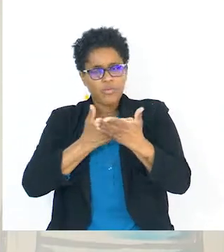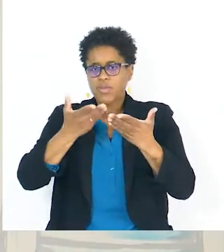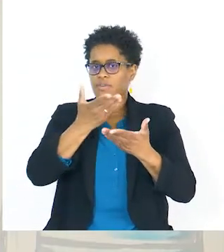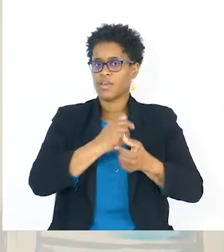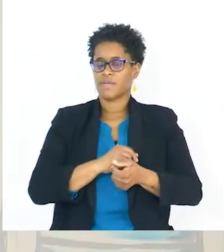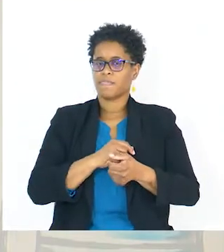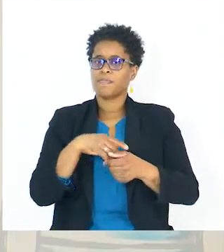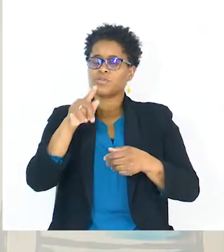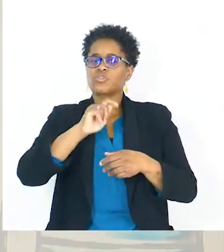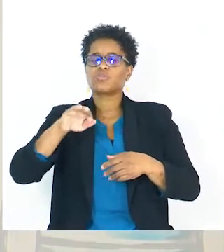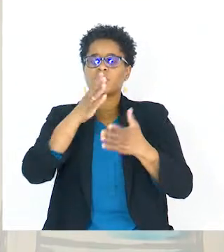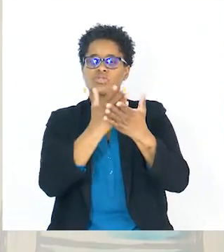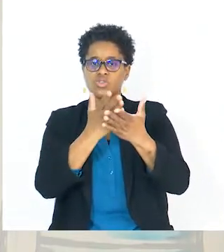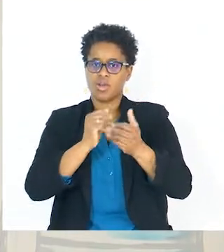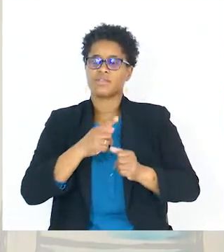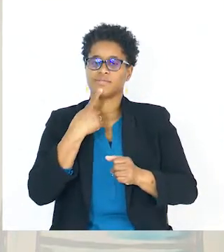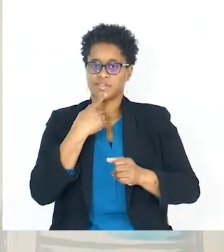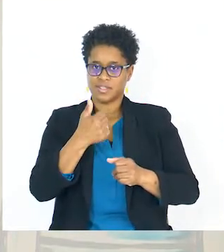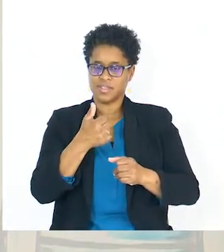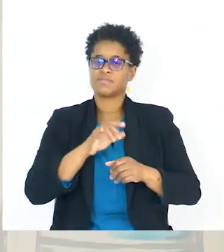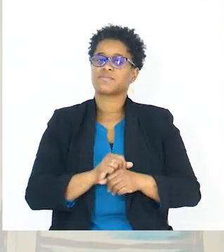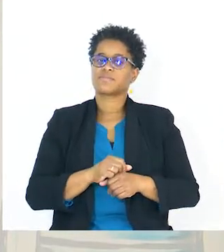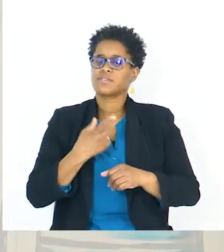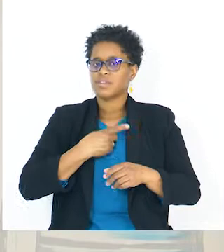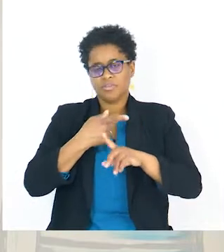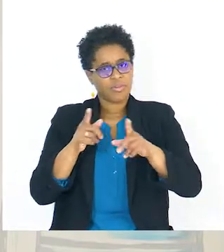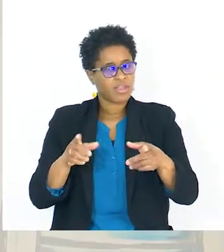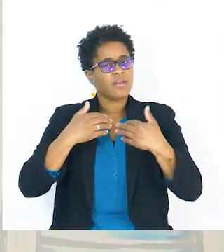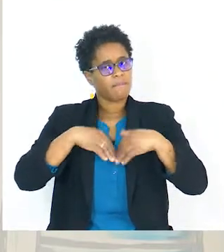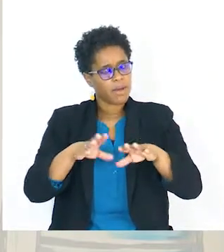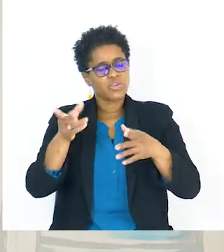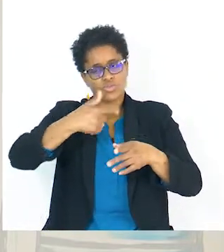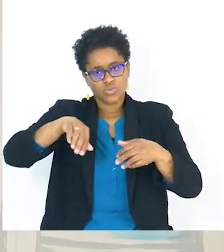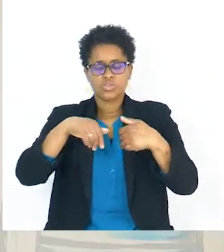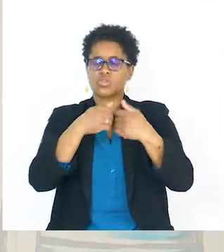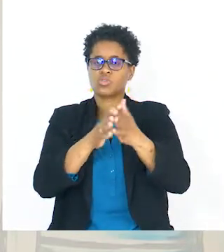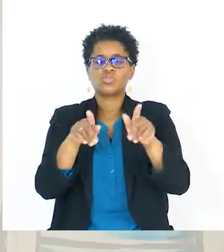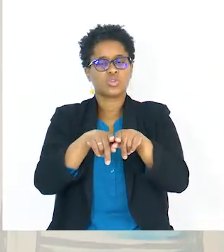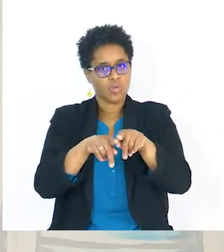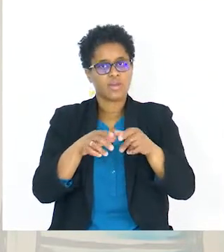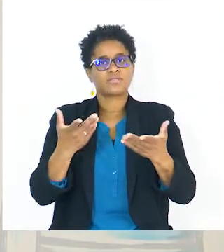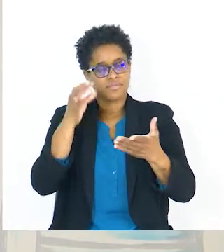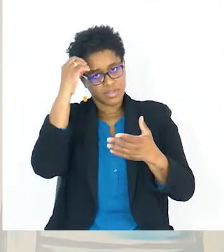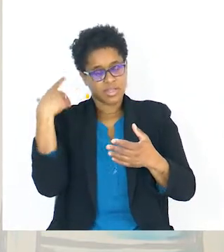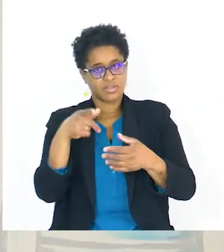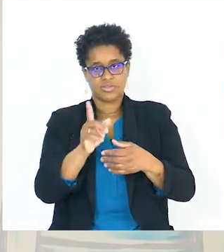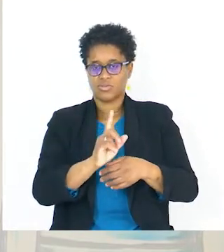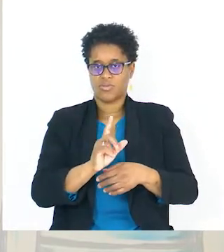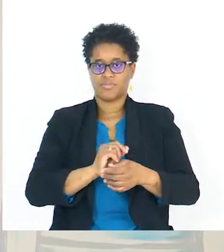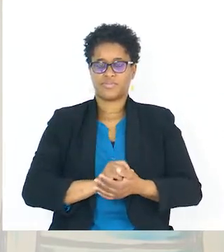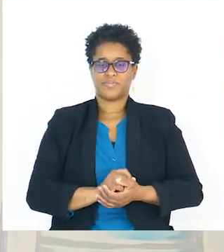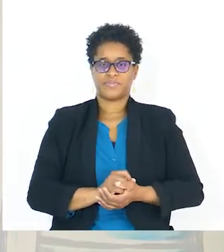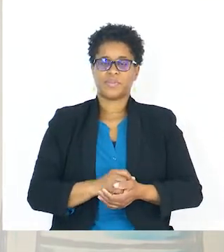conviver no espaço escolar, certo? Mesmo sendo diferentes, mas somos todos iguais. Não se esqueçam